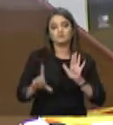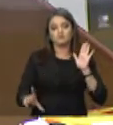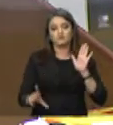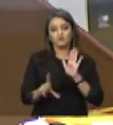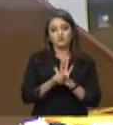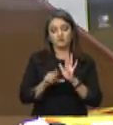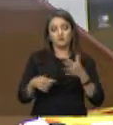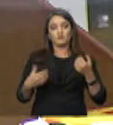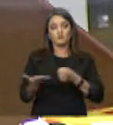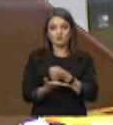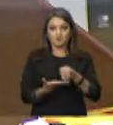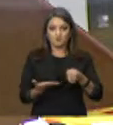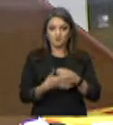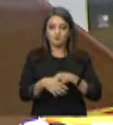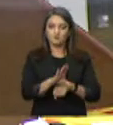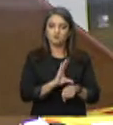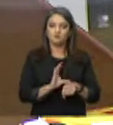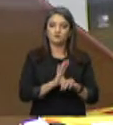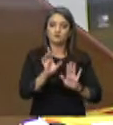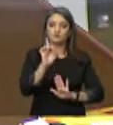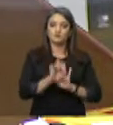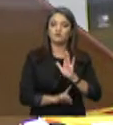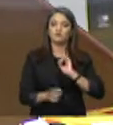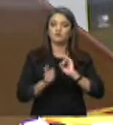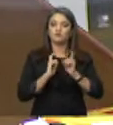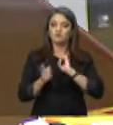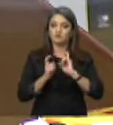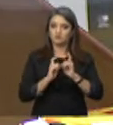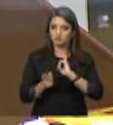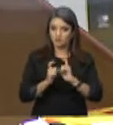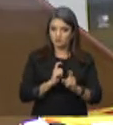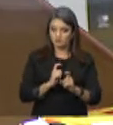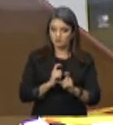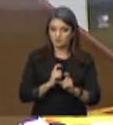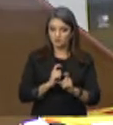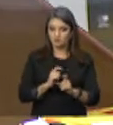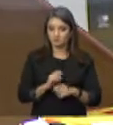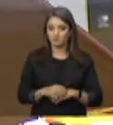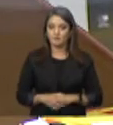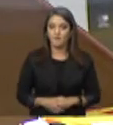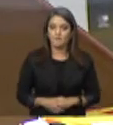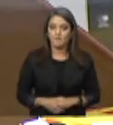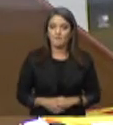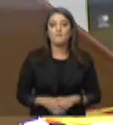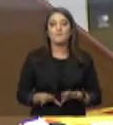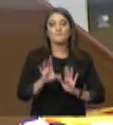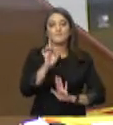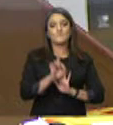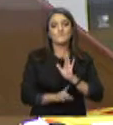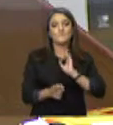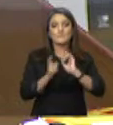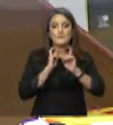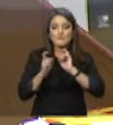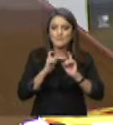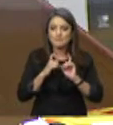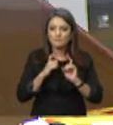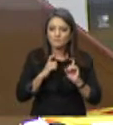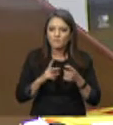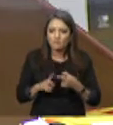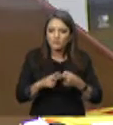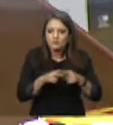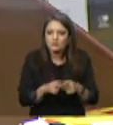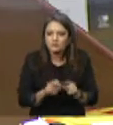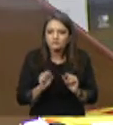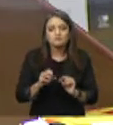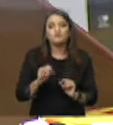nesta lei os princípios É mais do Direito Administrativo sancionador o direito administrativo sancionador pode